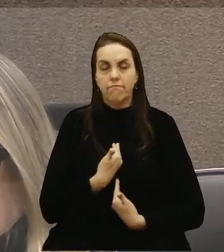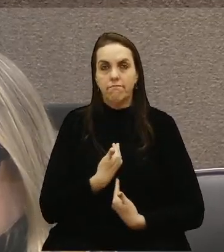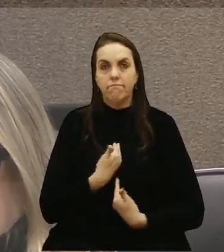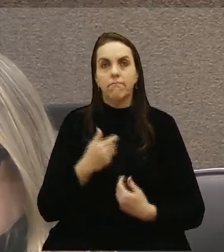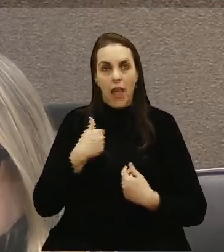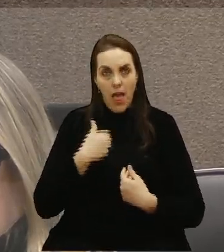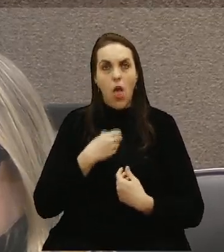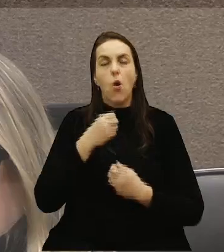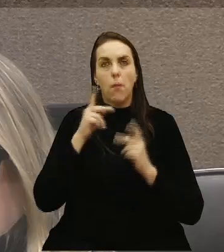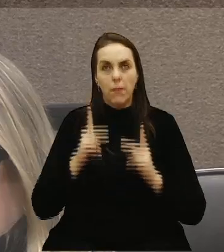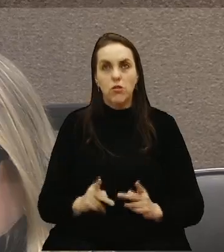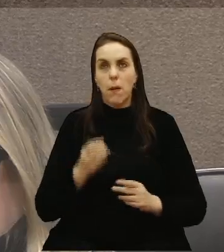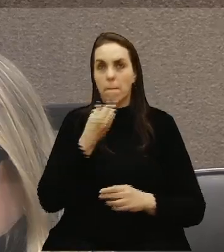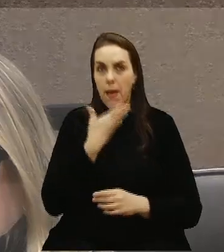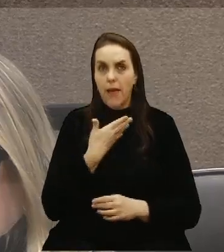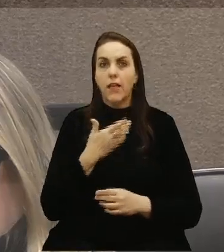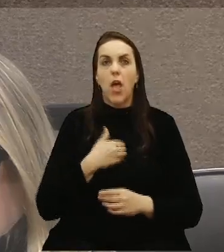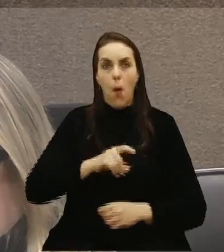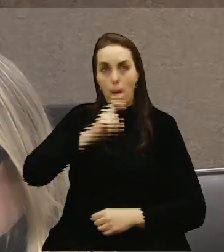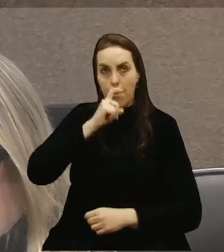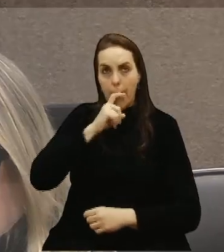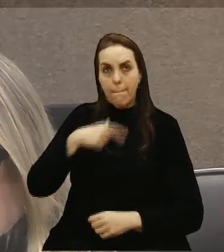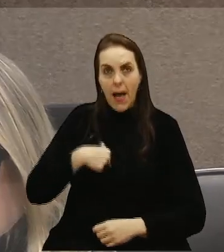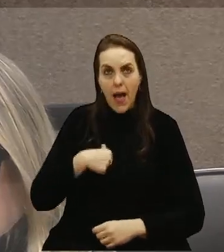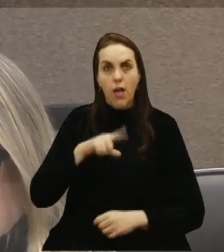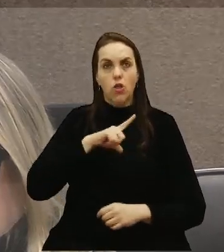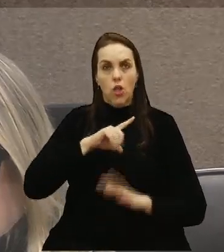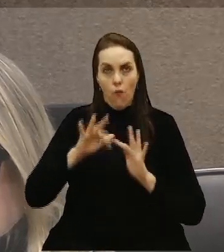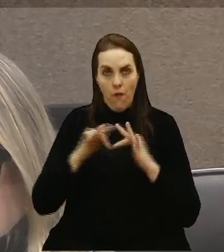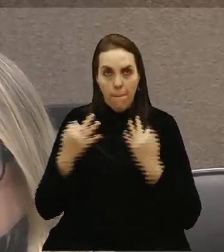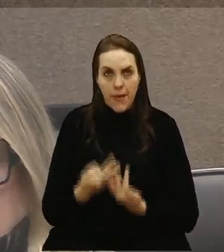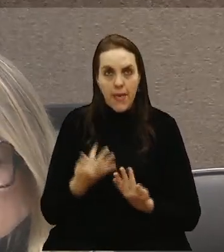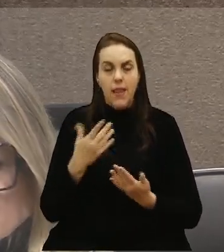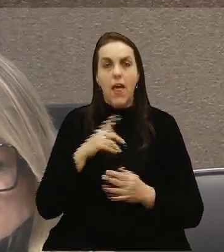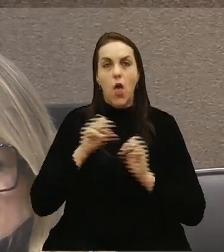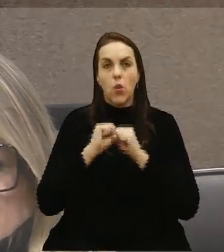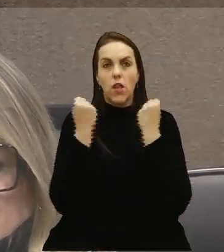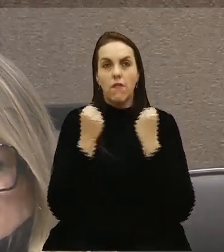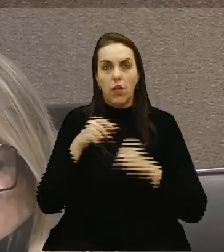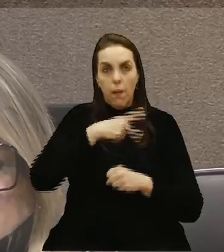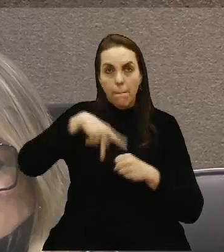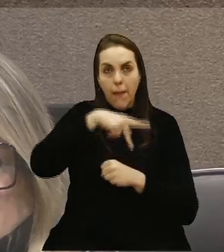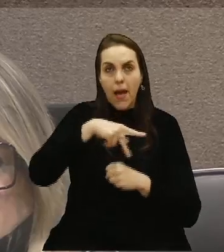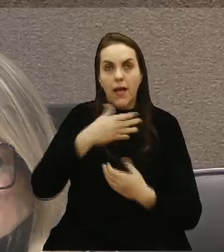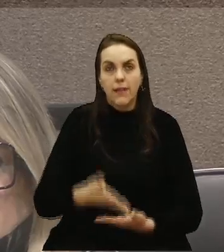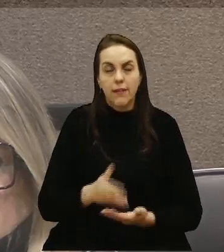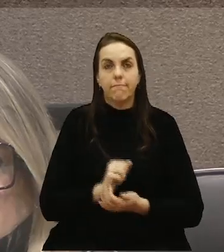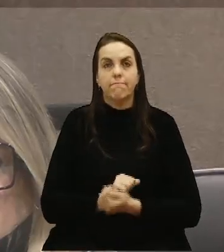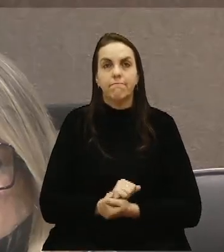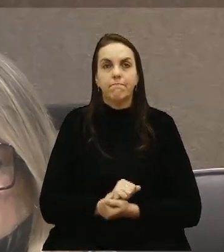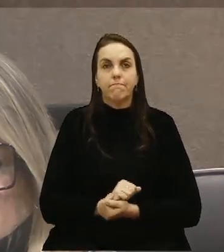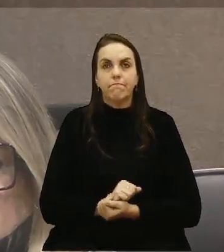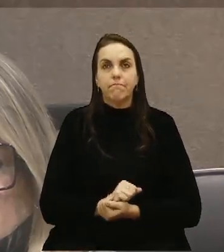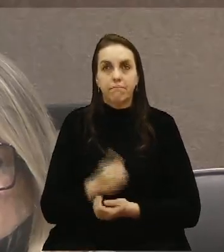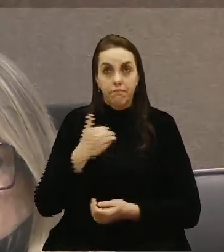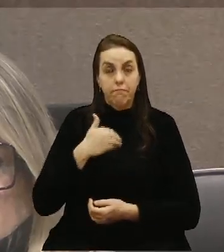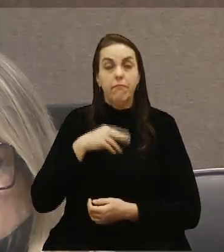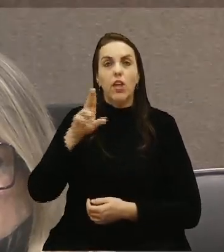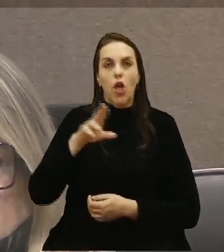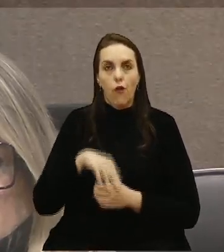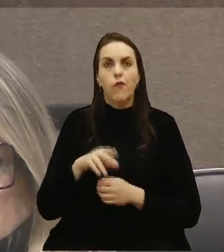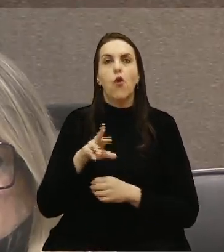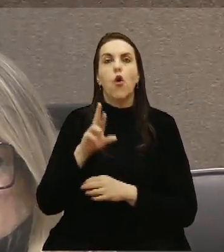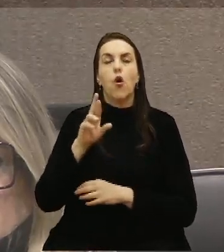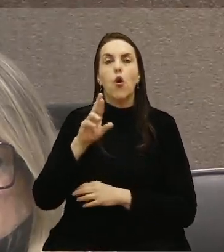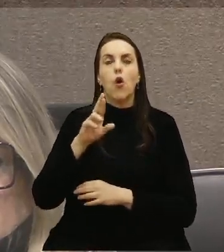sou uma pessoa do bem. Eu sou pai, eu tenho família, eu defendo a minha pátria e eu vou em religião afro e vou